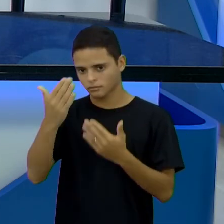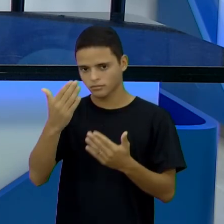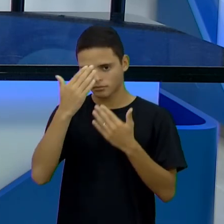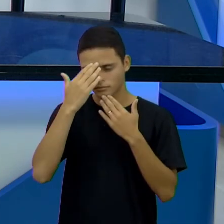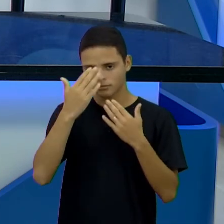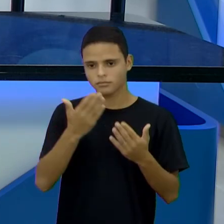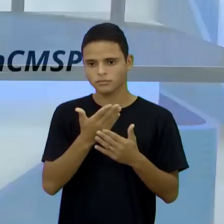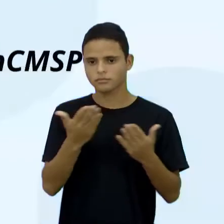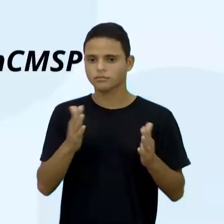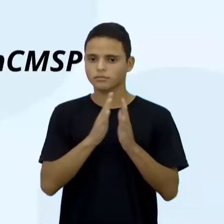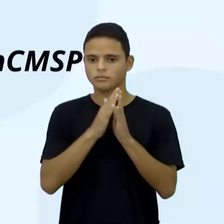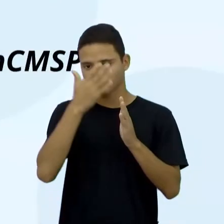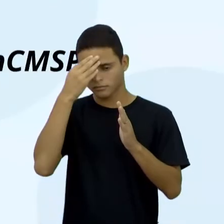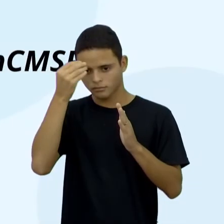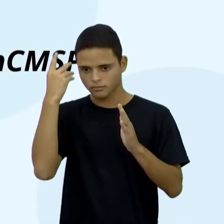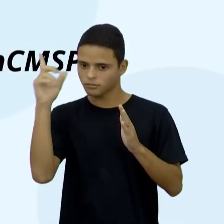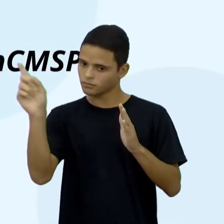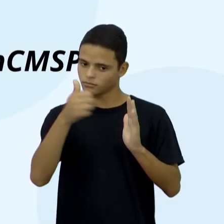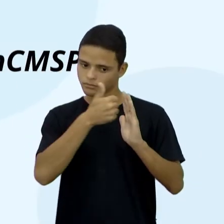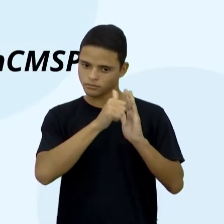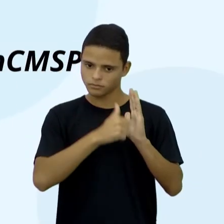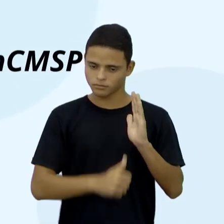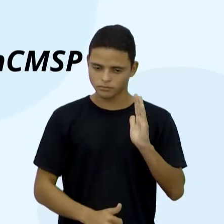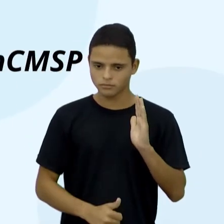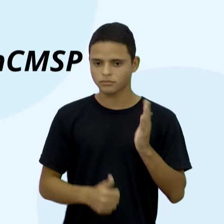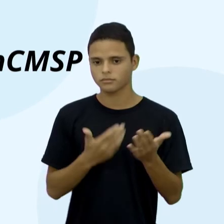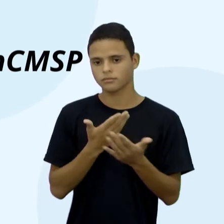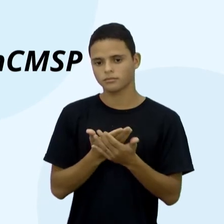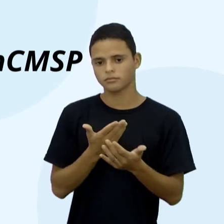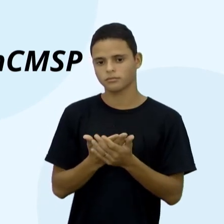vocês. Não esqueça de avaliar a nossa aula, dizer o quanto a Juliana é